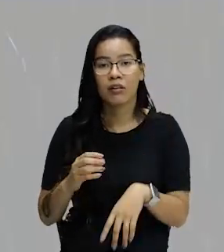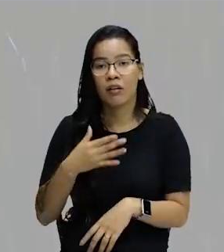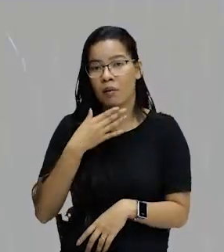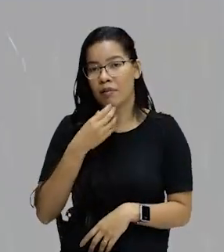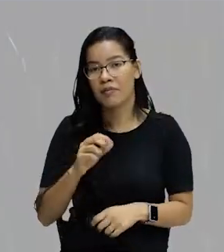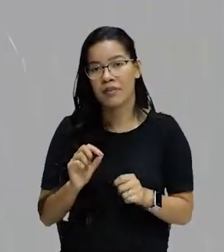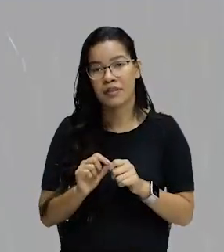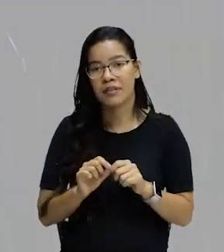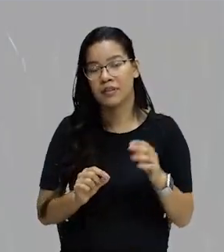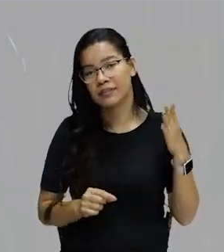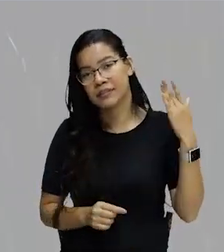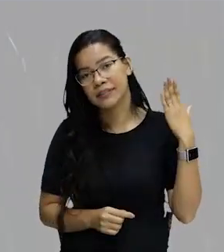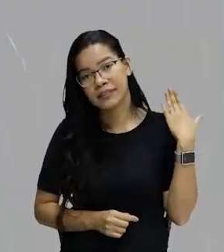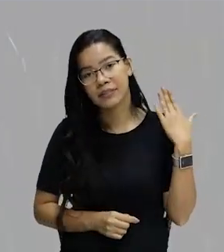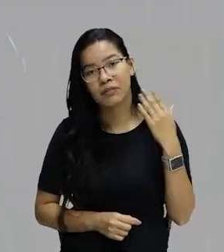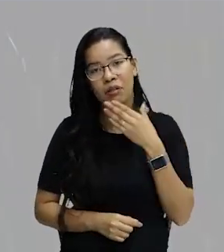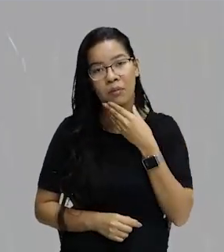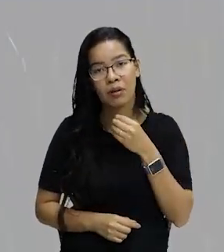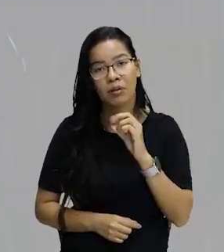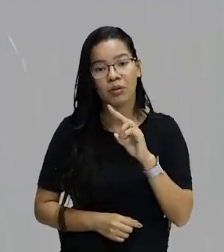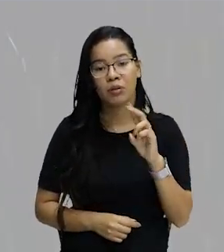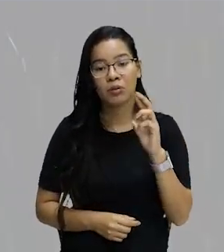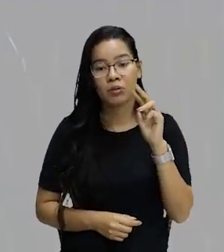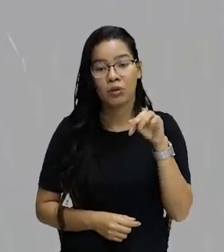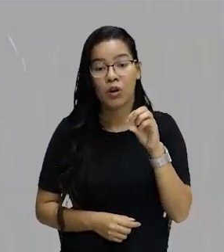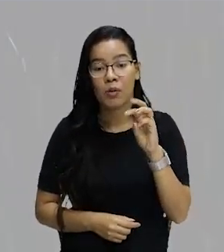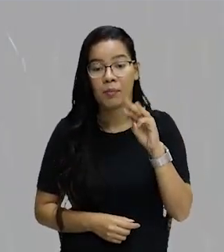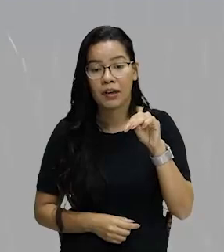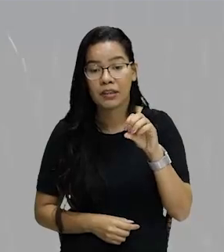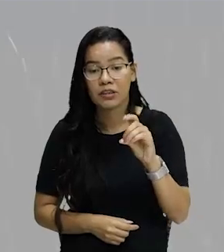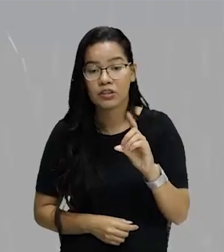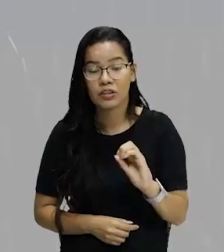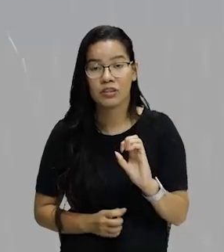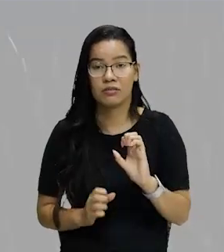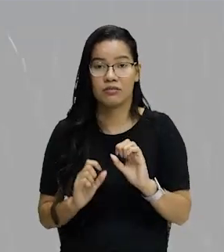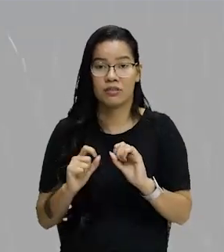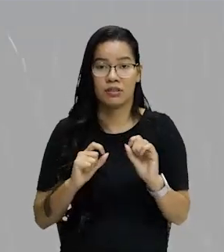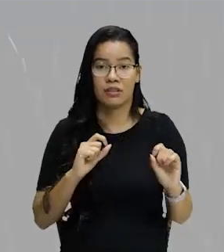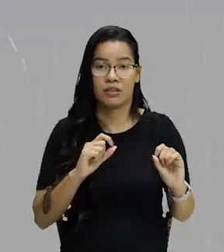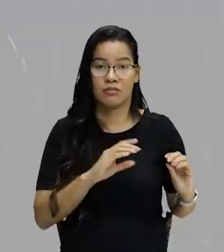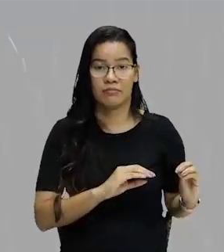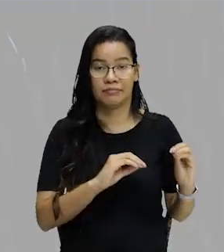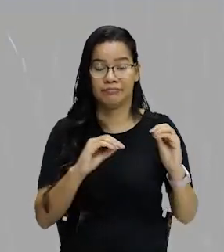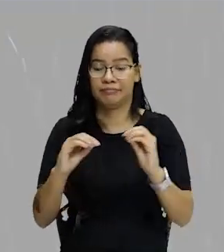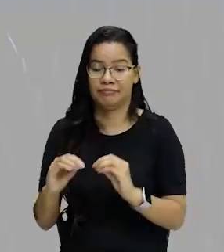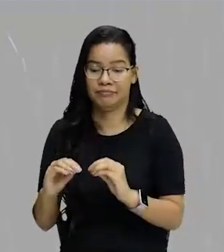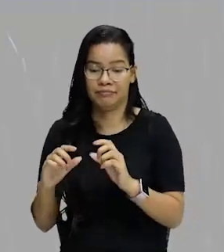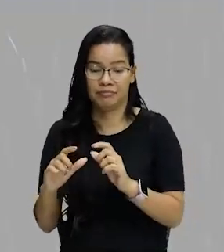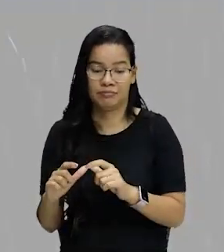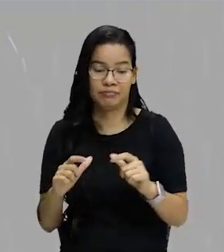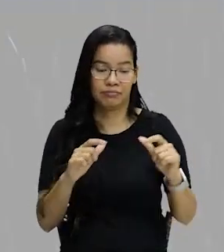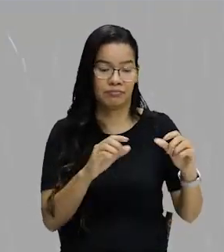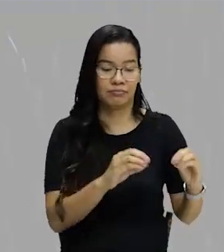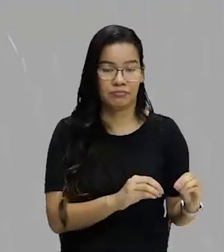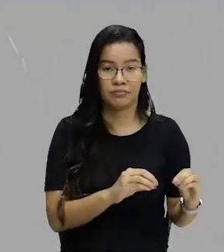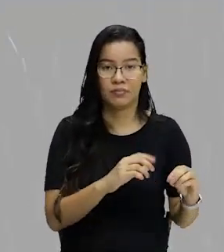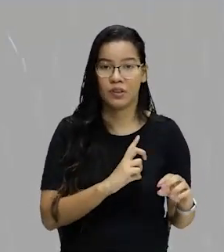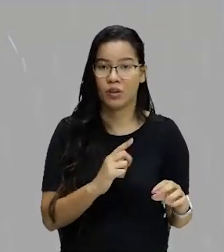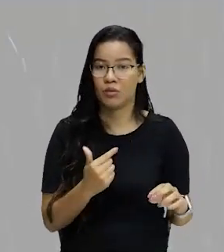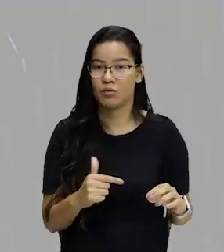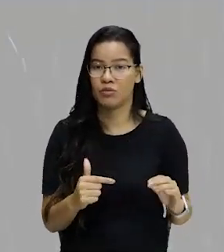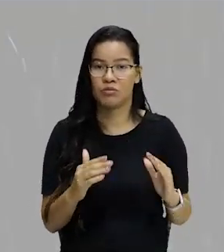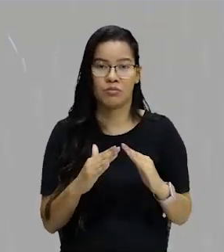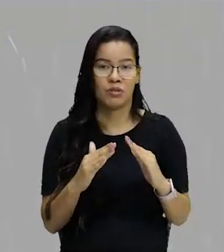pré-história. O homem era nômade nesse período. Ele se deslocava de um local para outro. Ele não tinha moradia